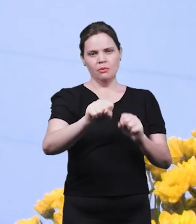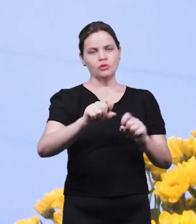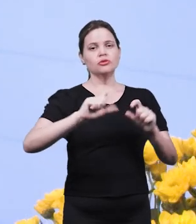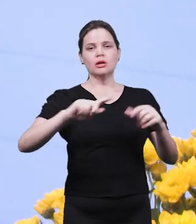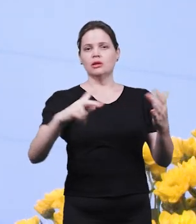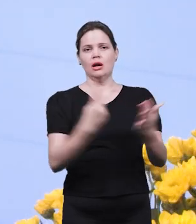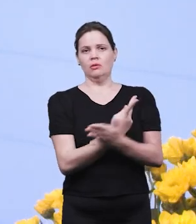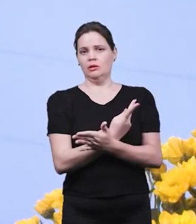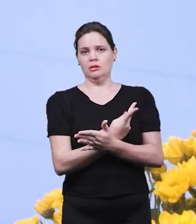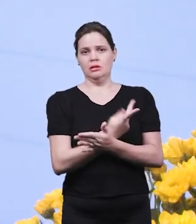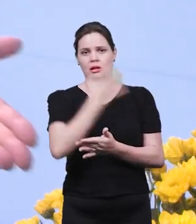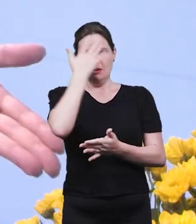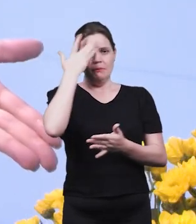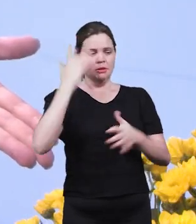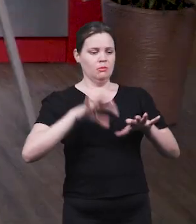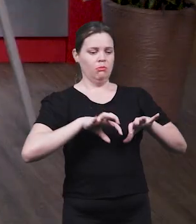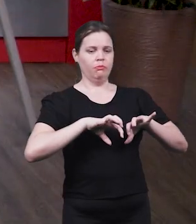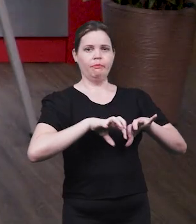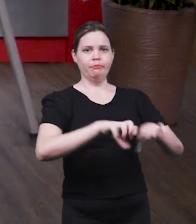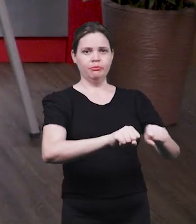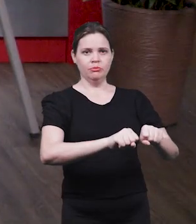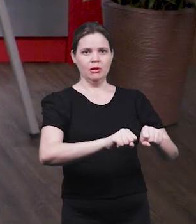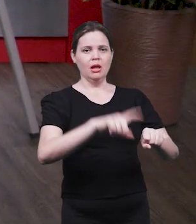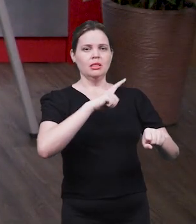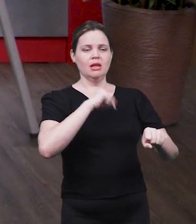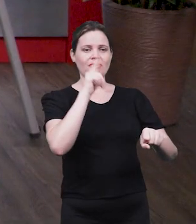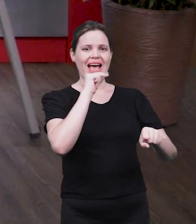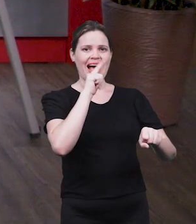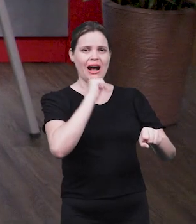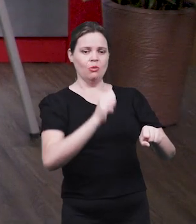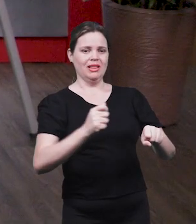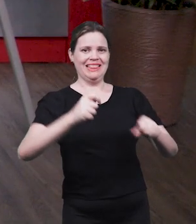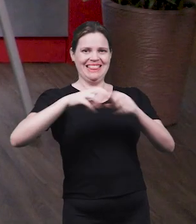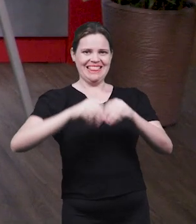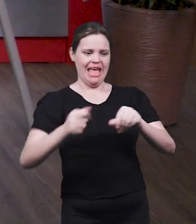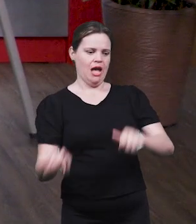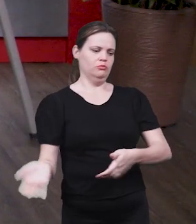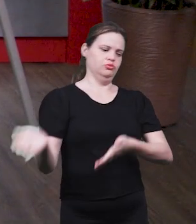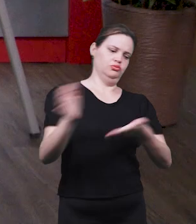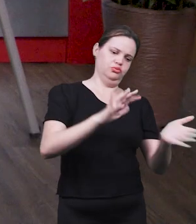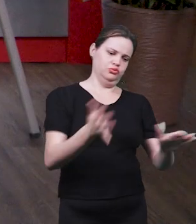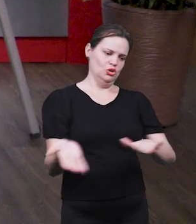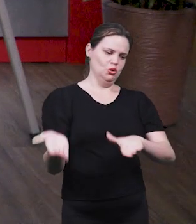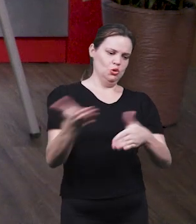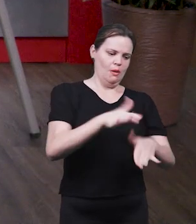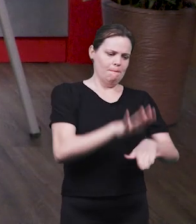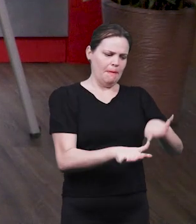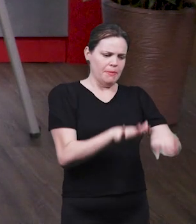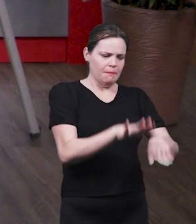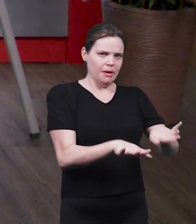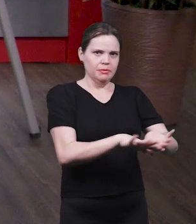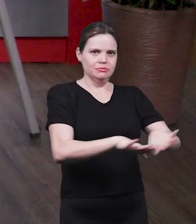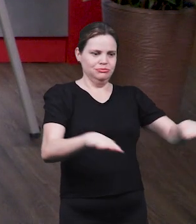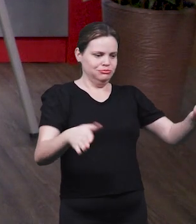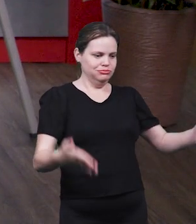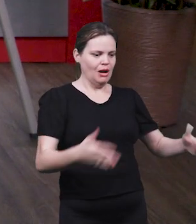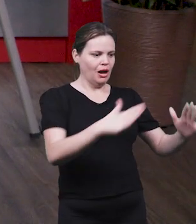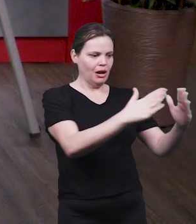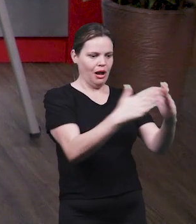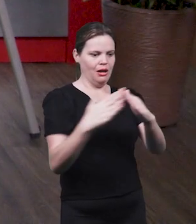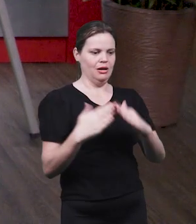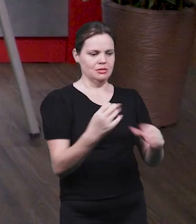aterrados. Inclusive, vários aterramentos, né? A gente que reside em Vitória, Vila Velha, muitas áreas aterradas, né? são